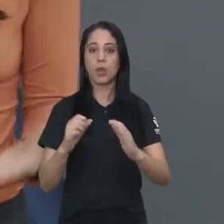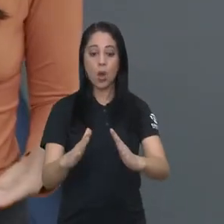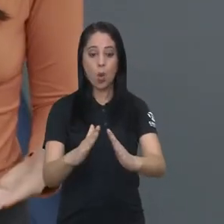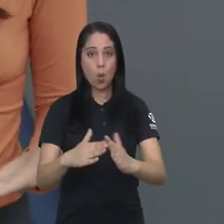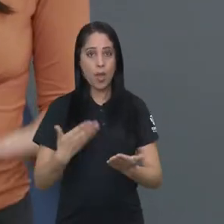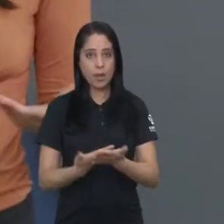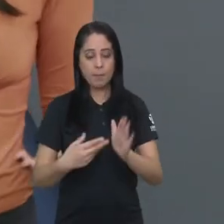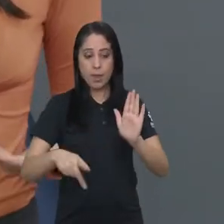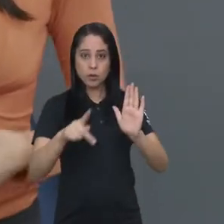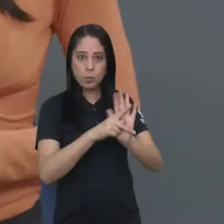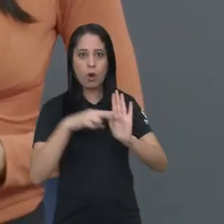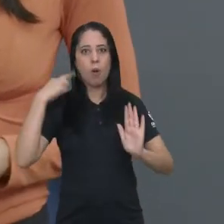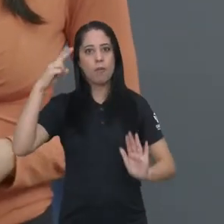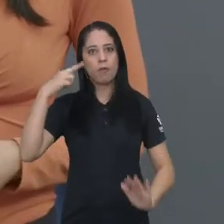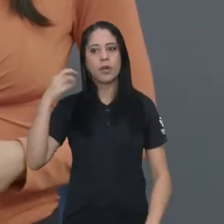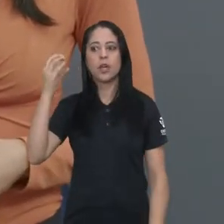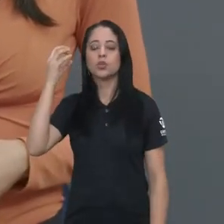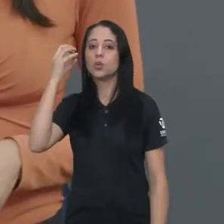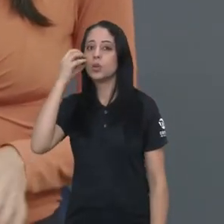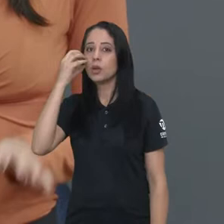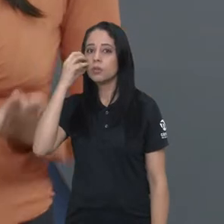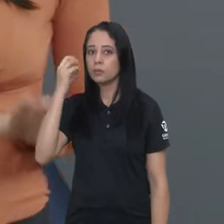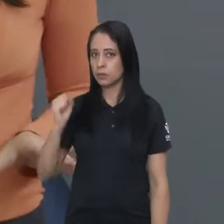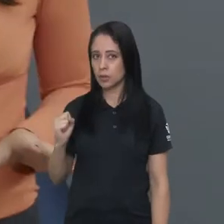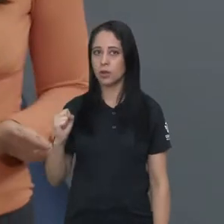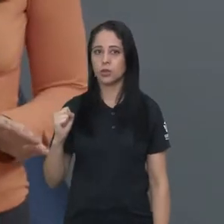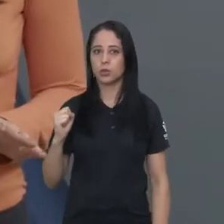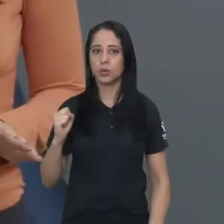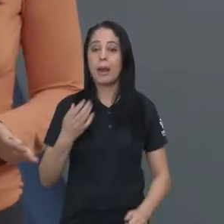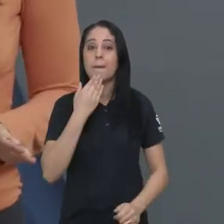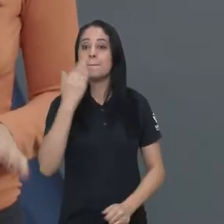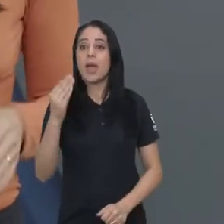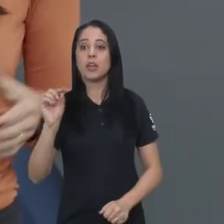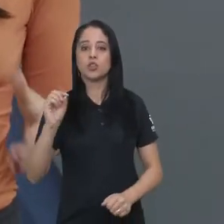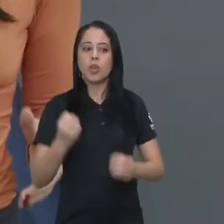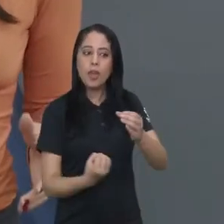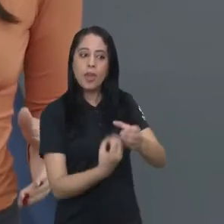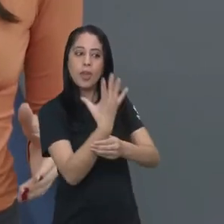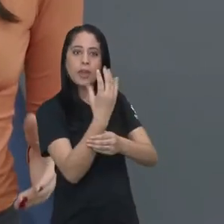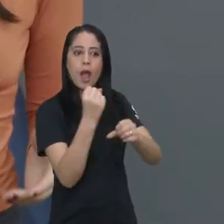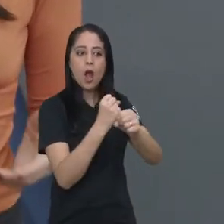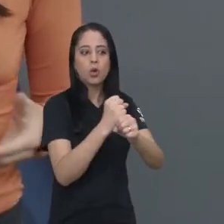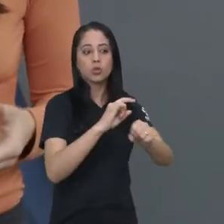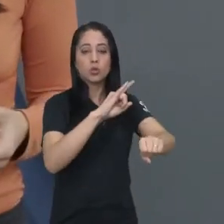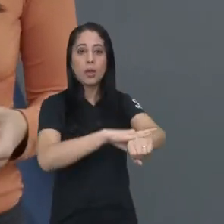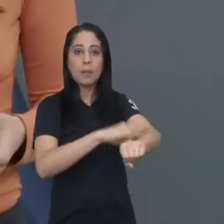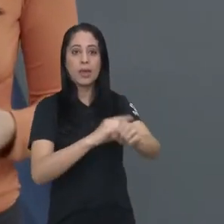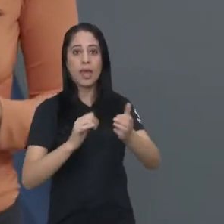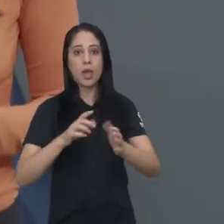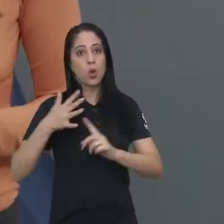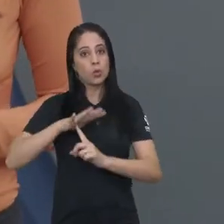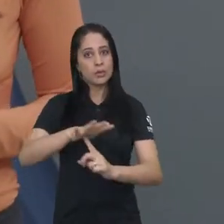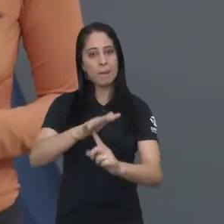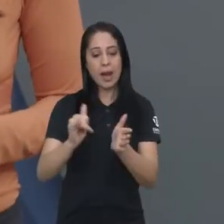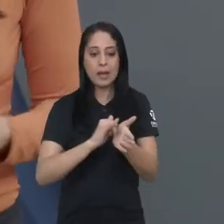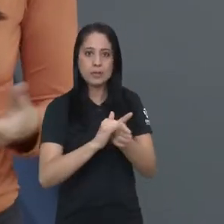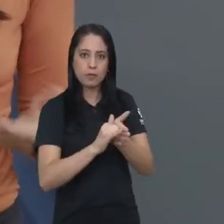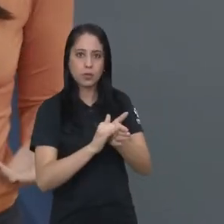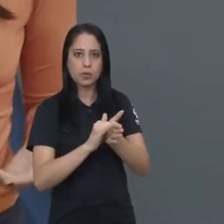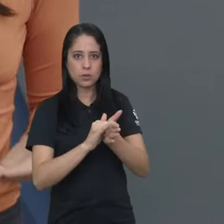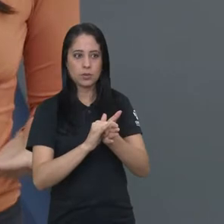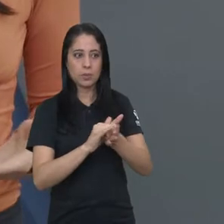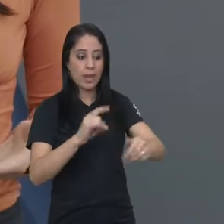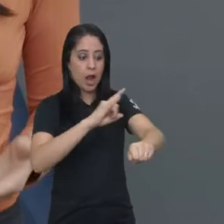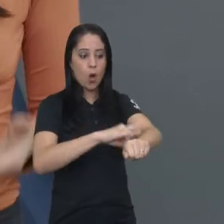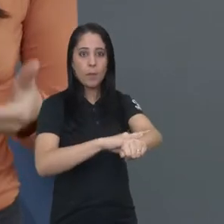bem importante um requerimento da vereadora Juliana Fraga solicita que banheiro sejam instalados nos arredores da Praça